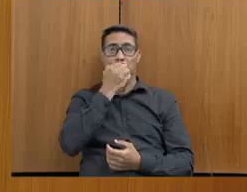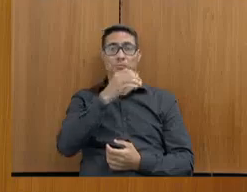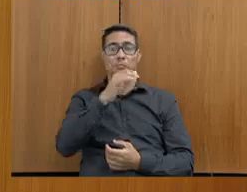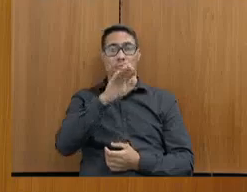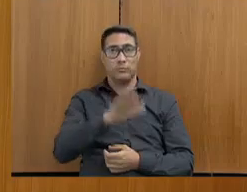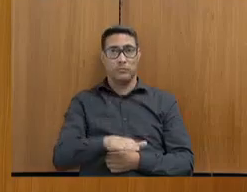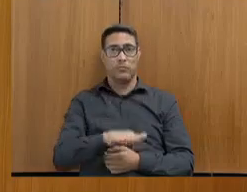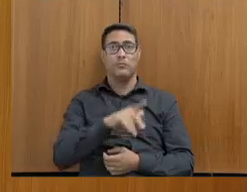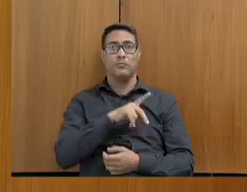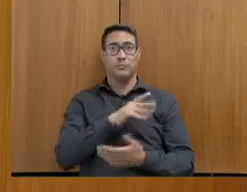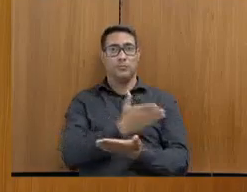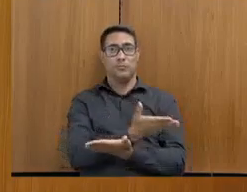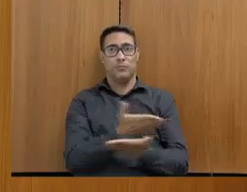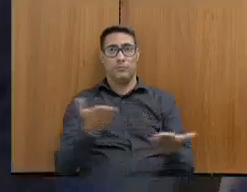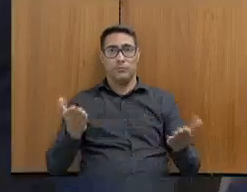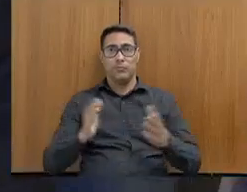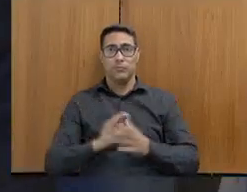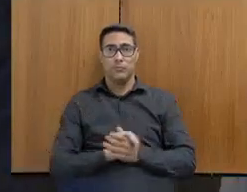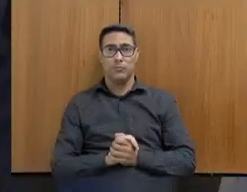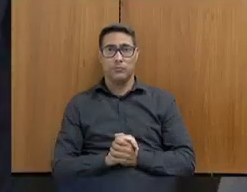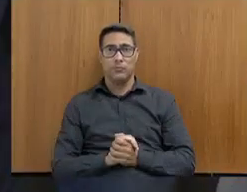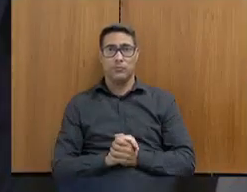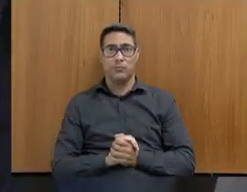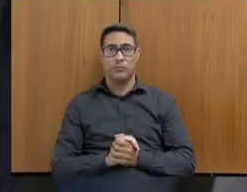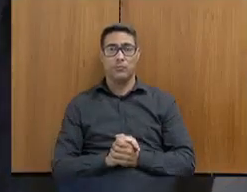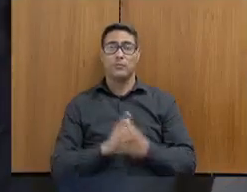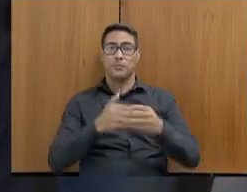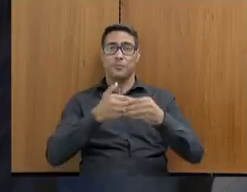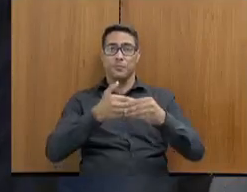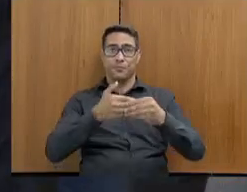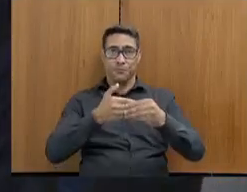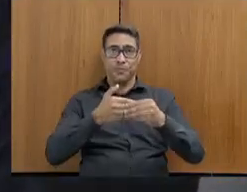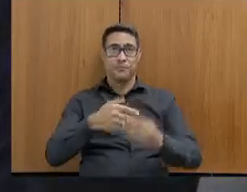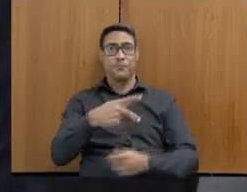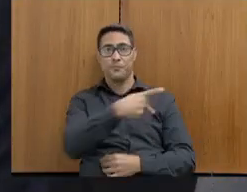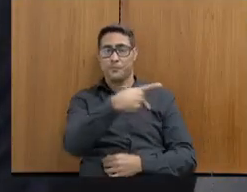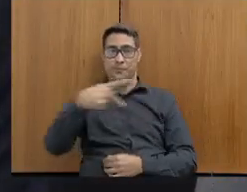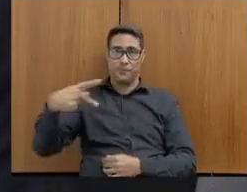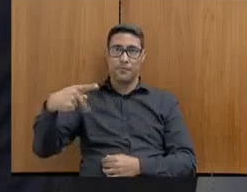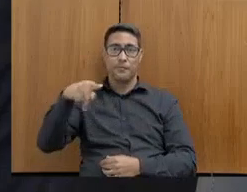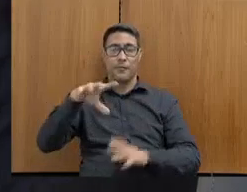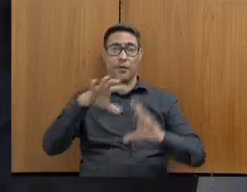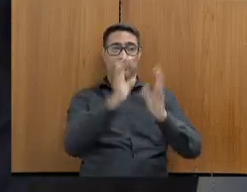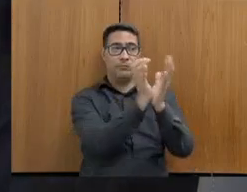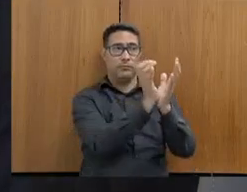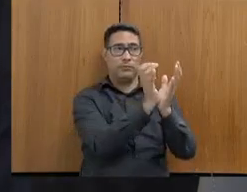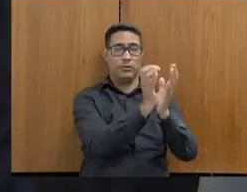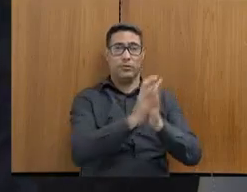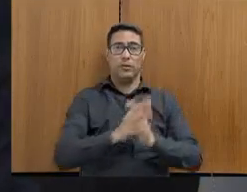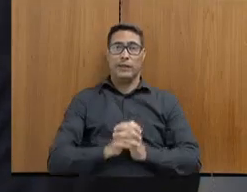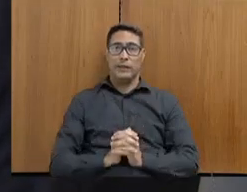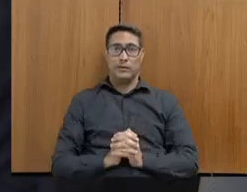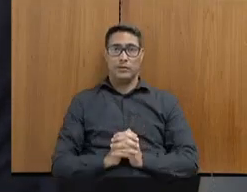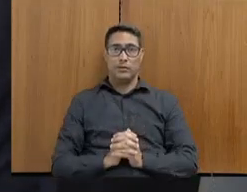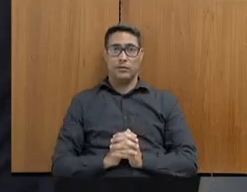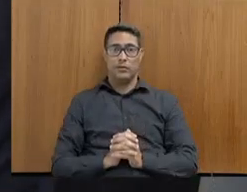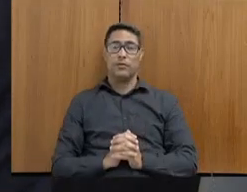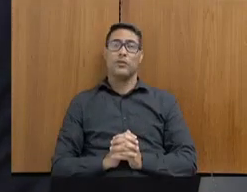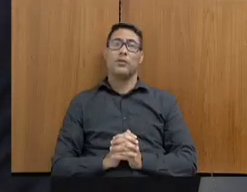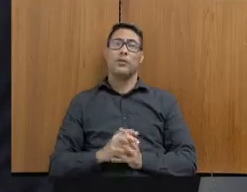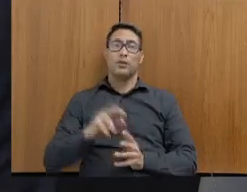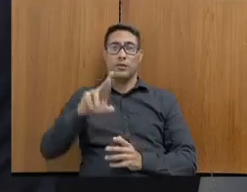quero aqui inicialmente cumprimentar o presidente dessa comissão Sargento Rodrigues